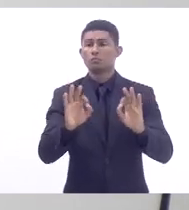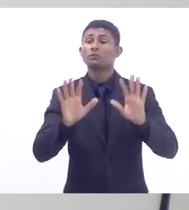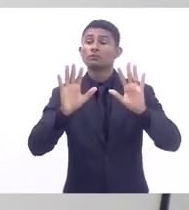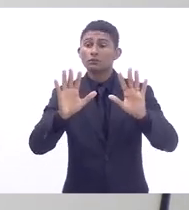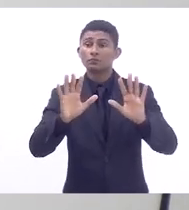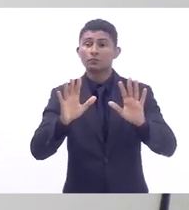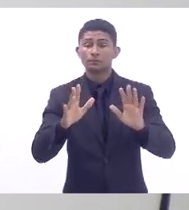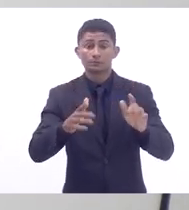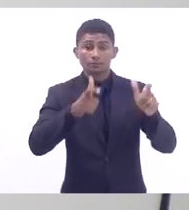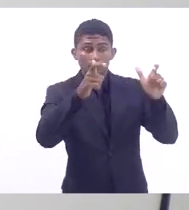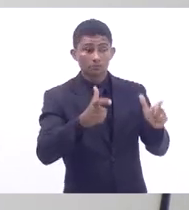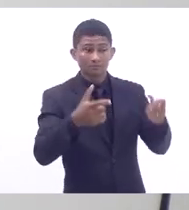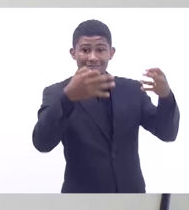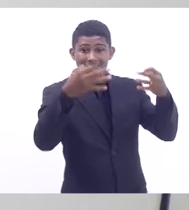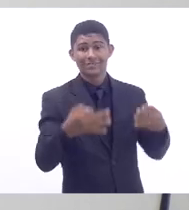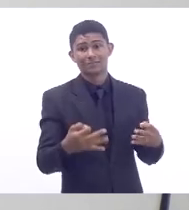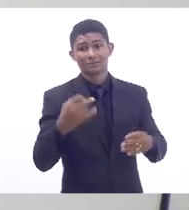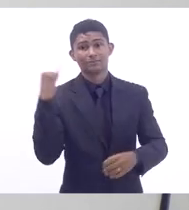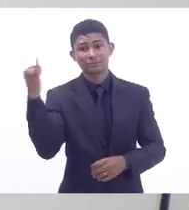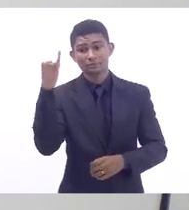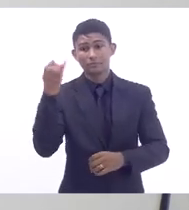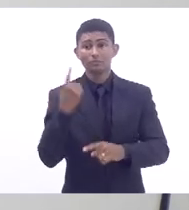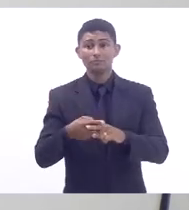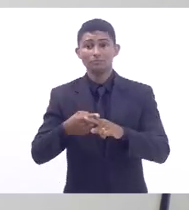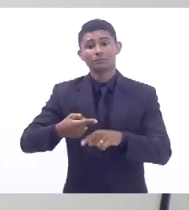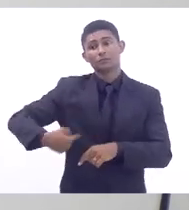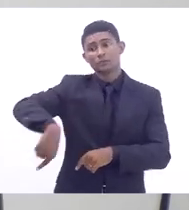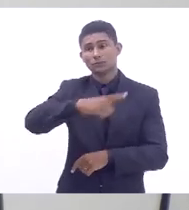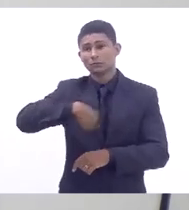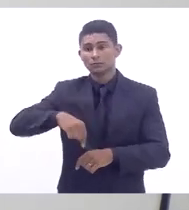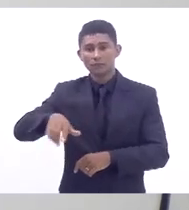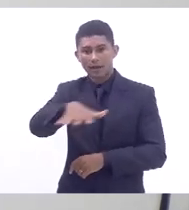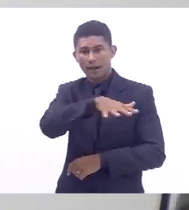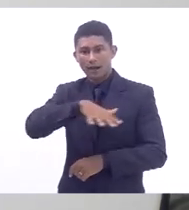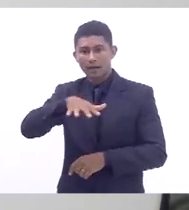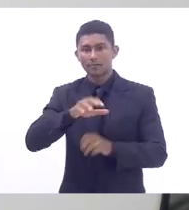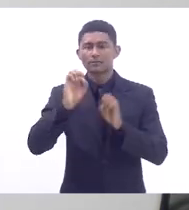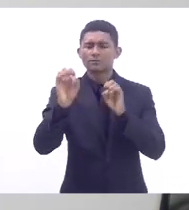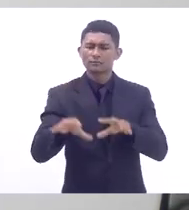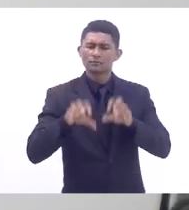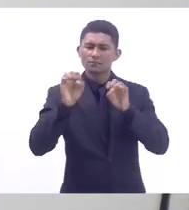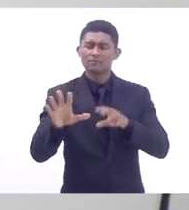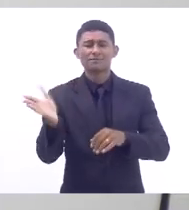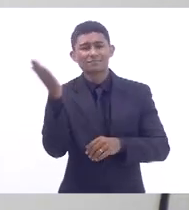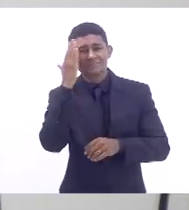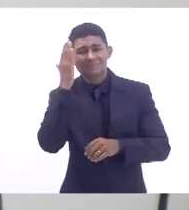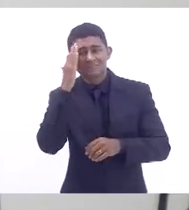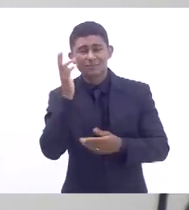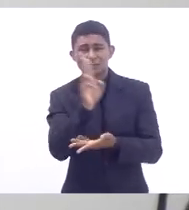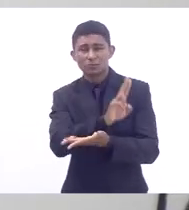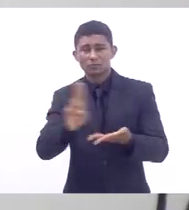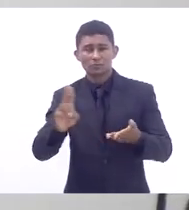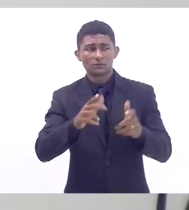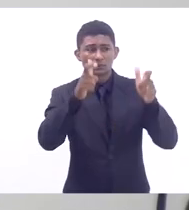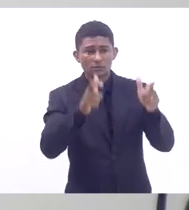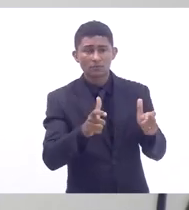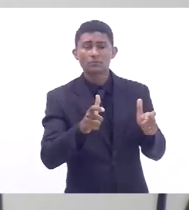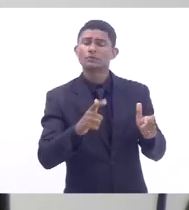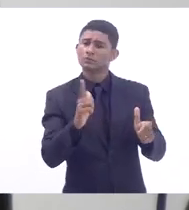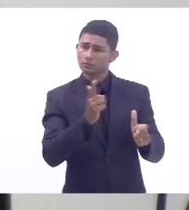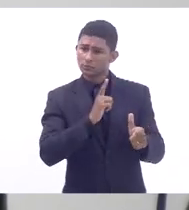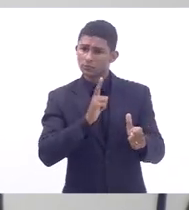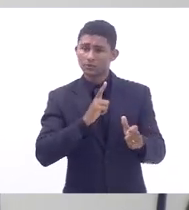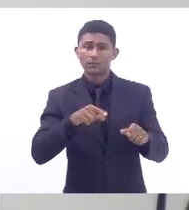e tal mas seu espaço adequado para isso principalmente para a gente quer da educação entende que é tem espaço na universidade a universidade conta em é